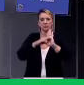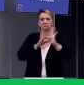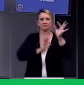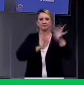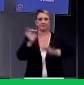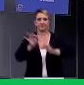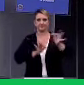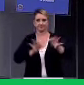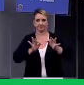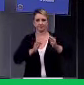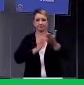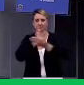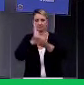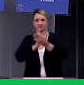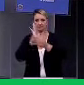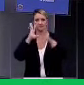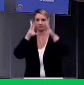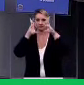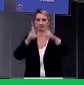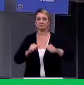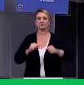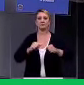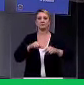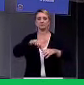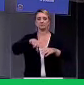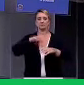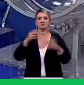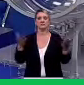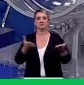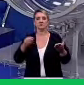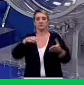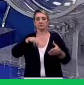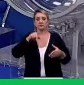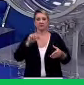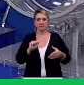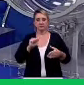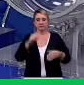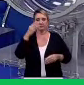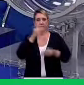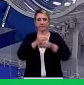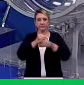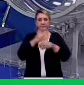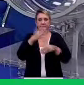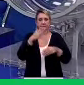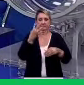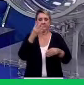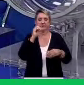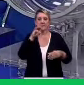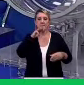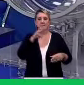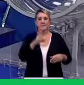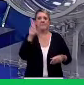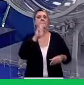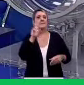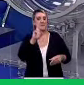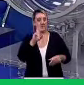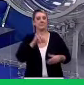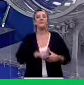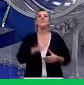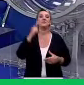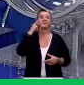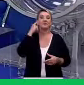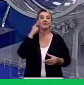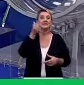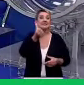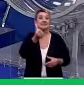de preparação e validação do sorteio de hoje da Mega Sena, com prêmio estimado em 40 milhões de reais.